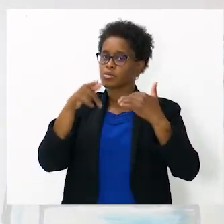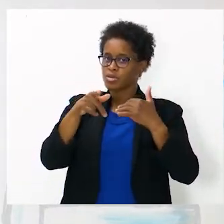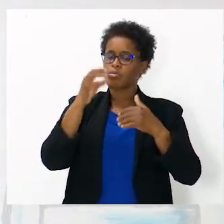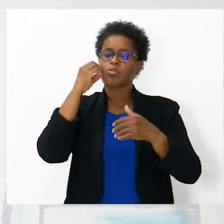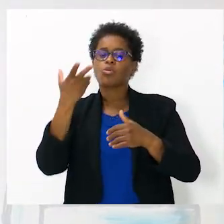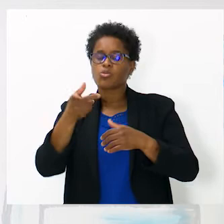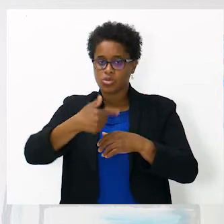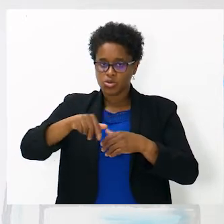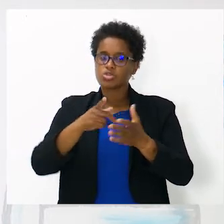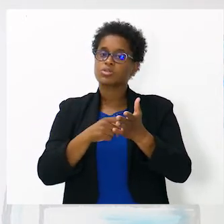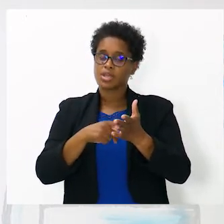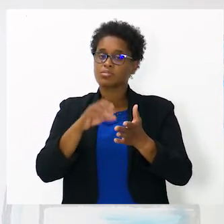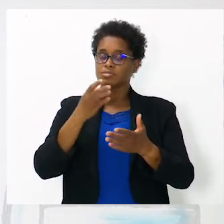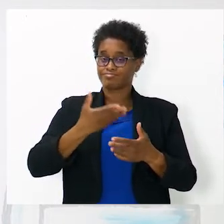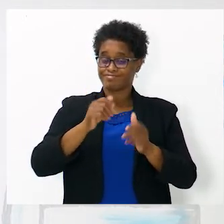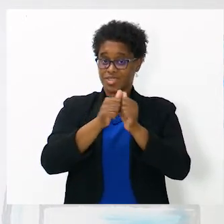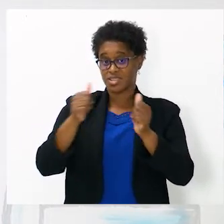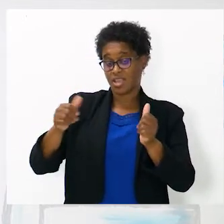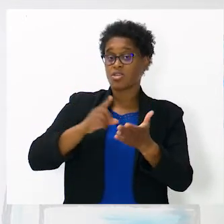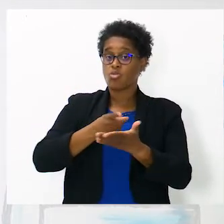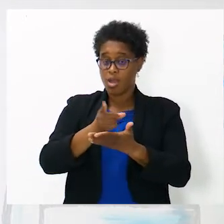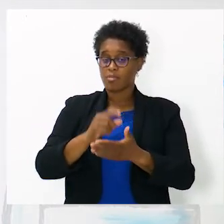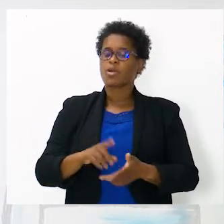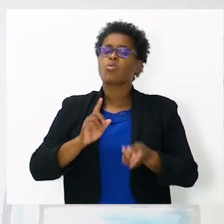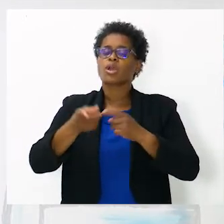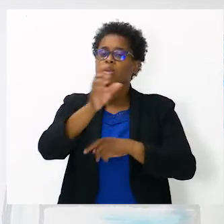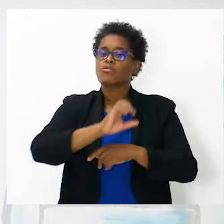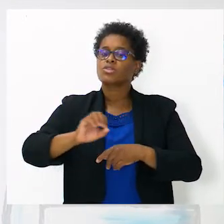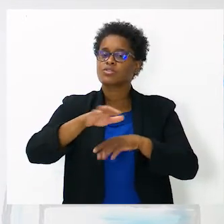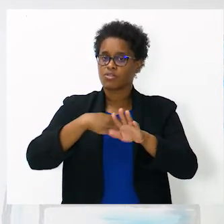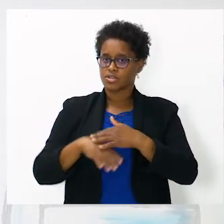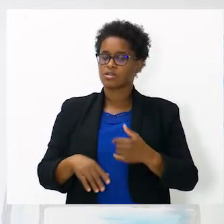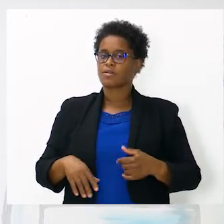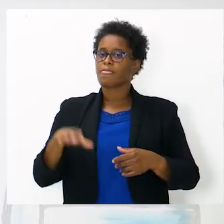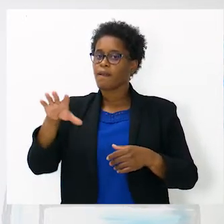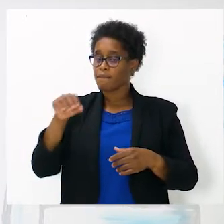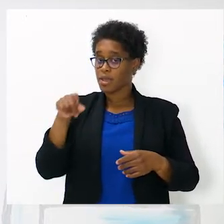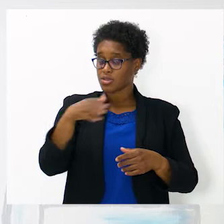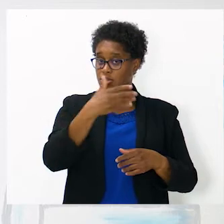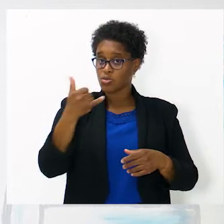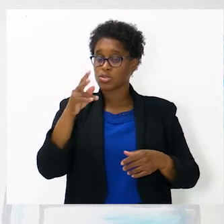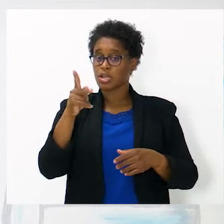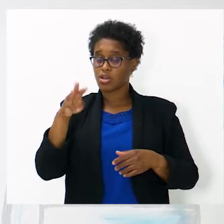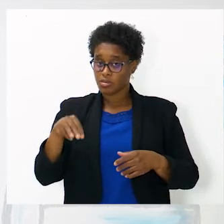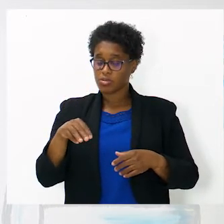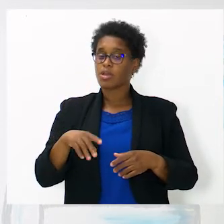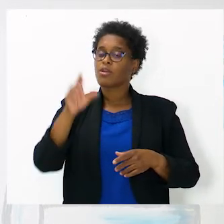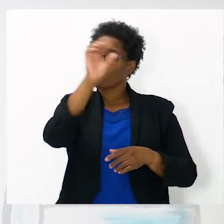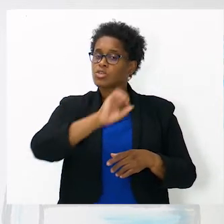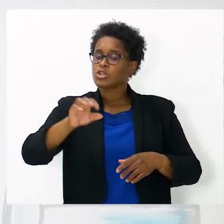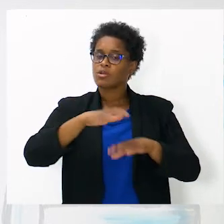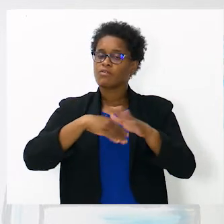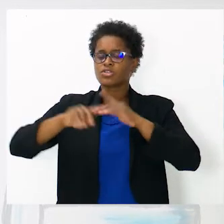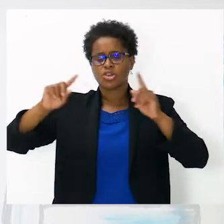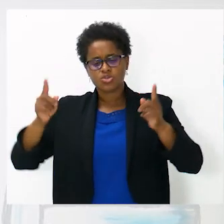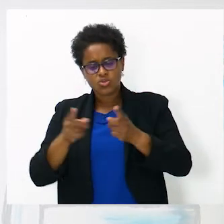Como precisamos de distância no mapa, o que vocês vão fazer? Pegam esses 12 km, vocês vão fazer